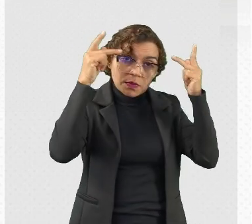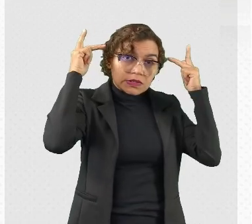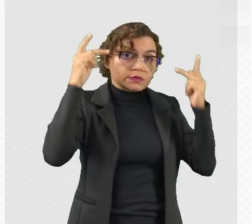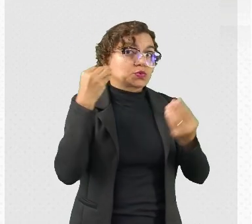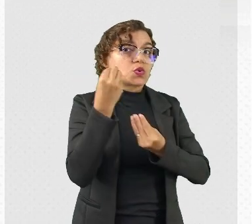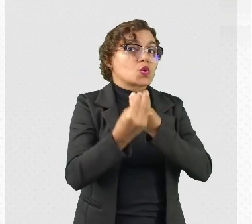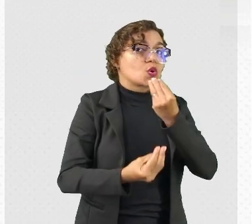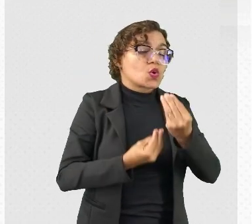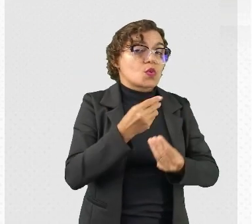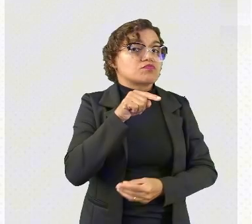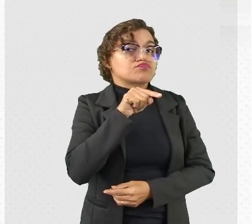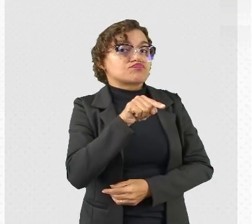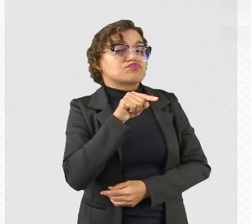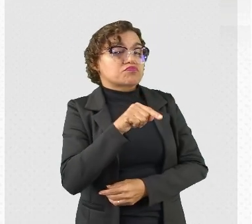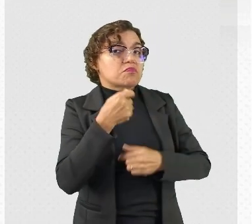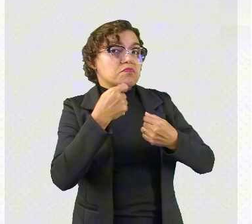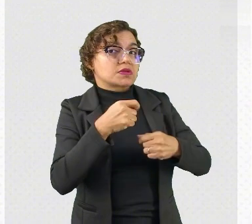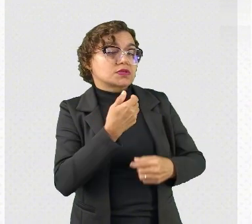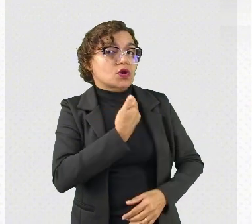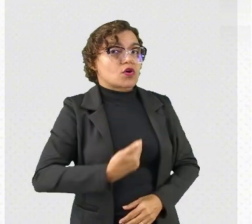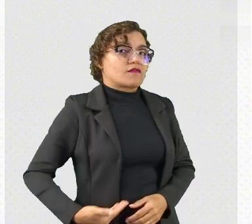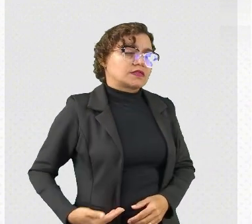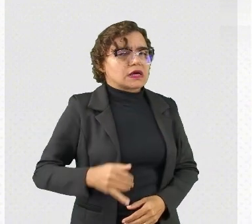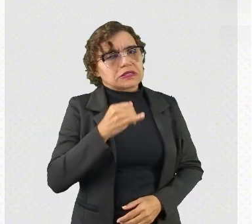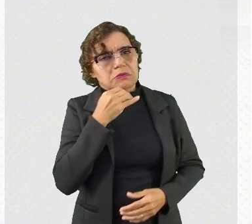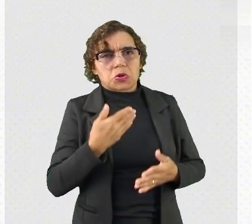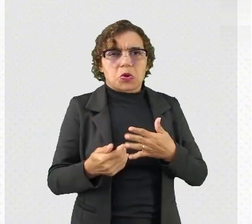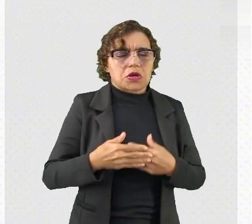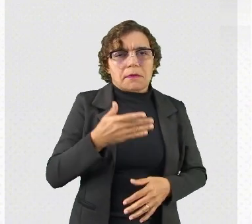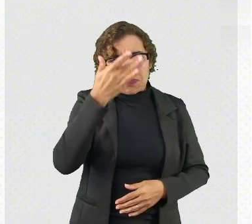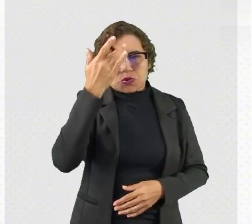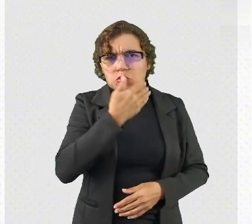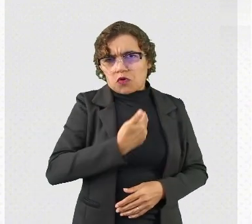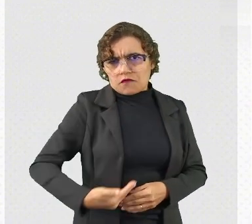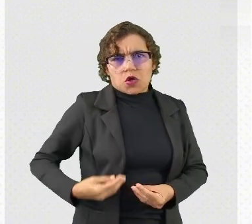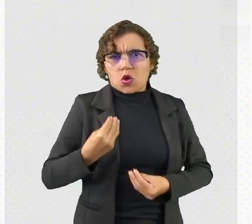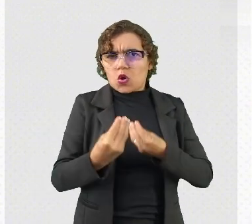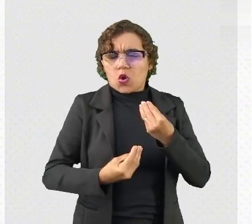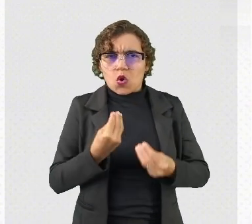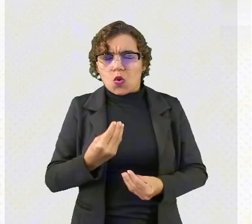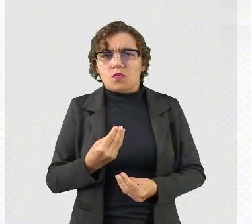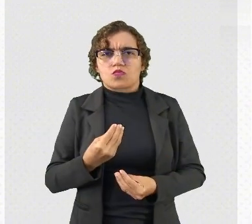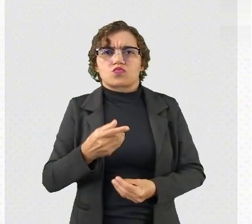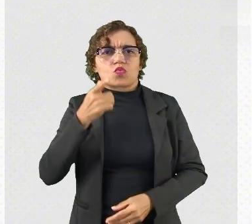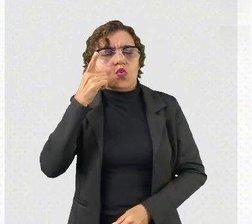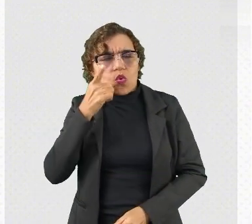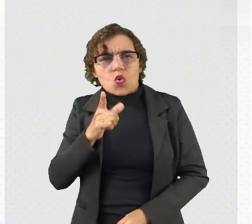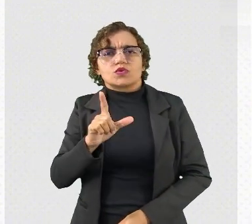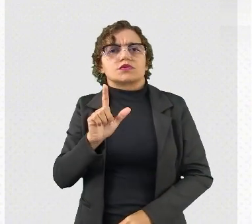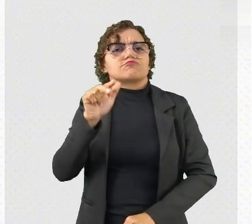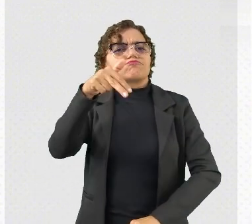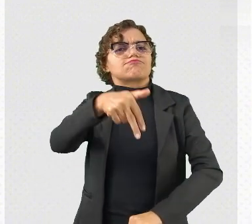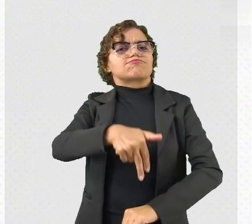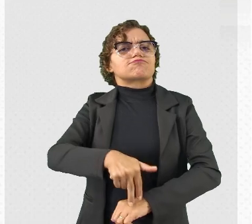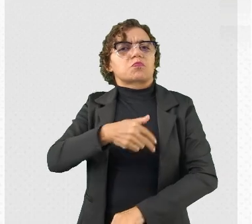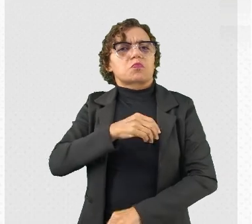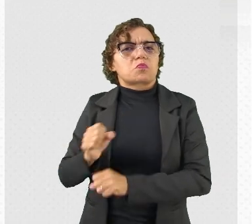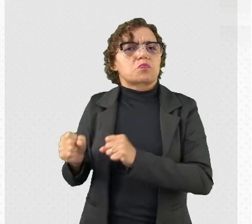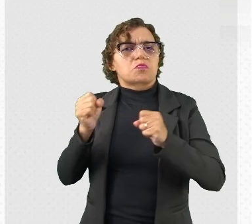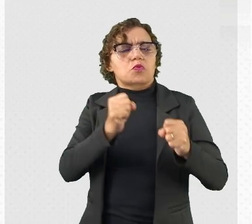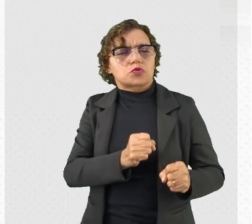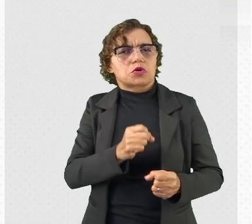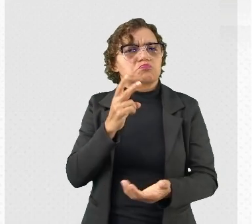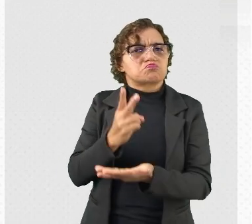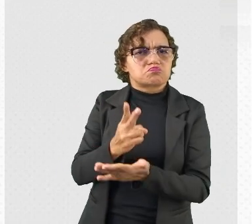como, na verdade, um príncipe ele deve governar, não só um príncipe, mas qualquer governante. Como ele deve conquistar o poder, como ele deve manter